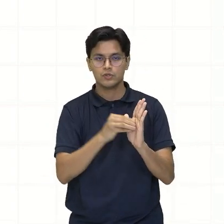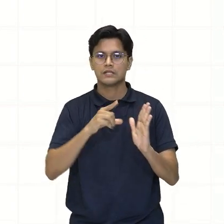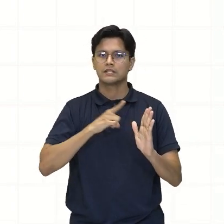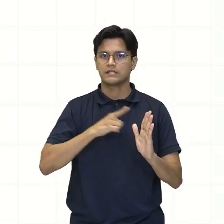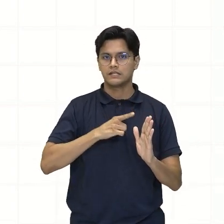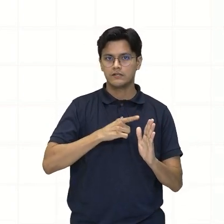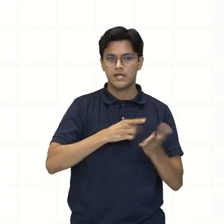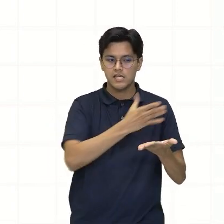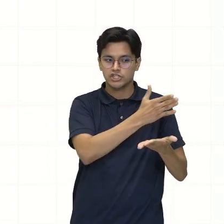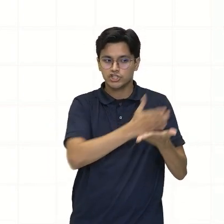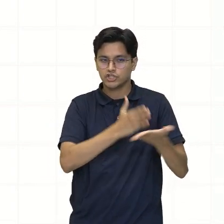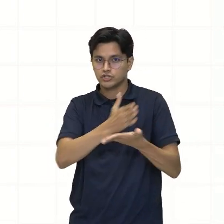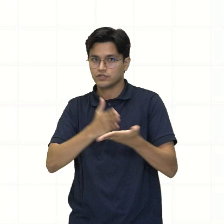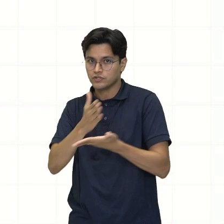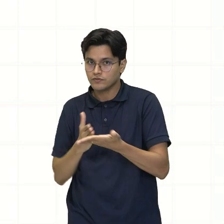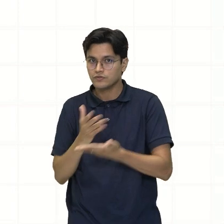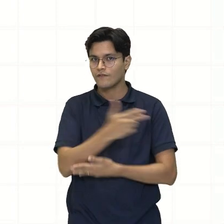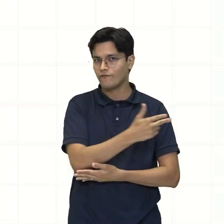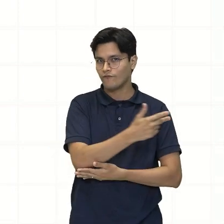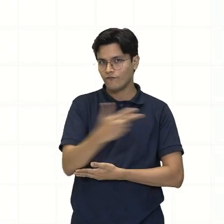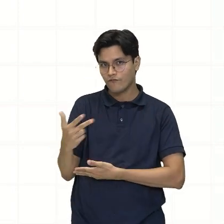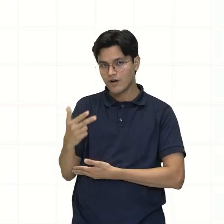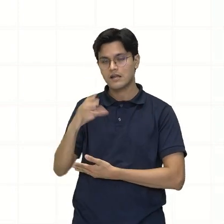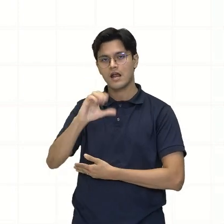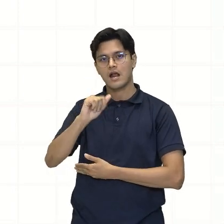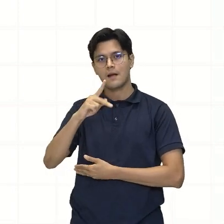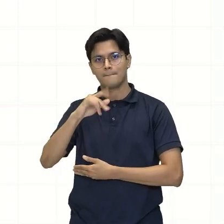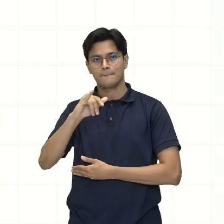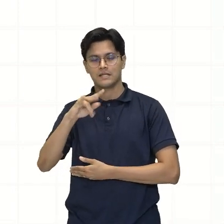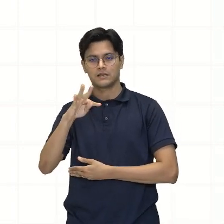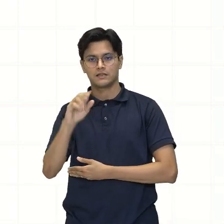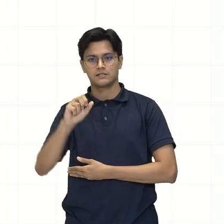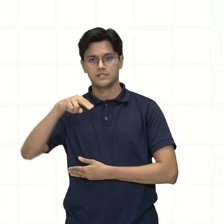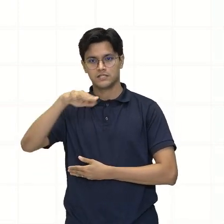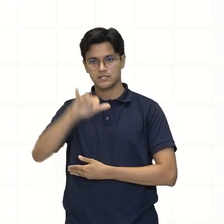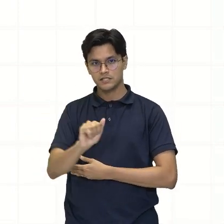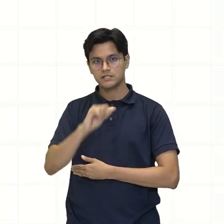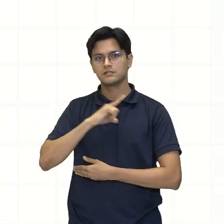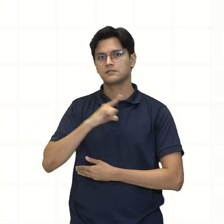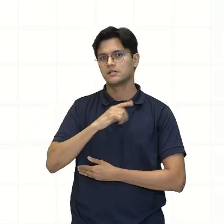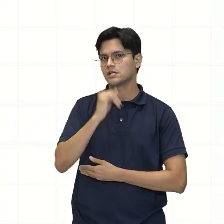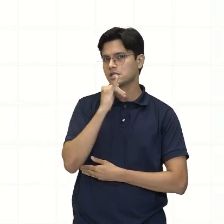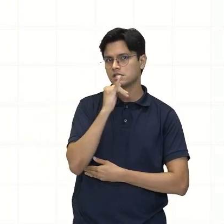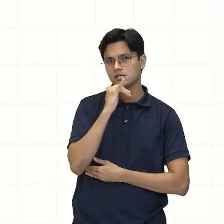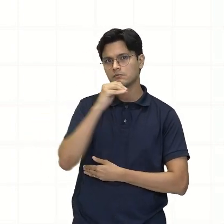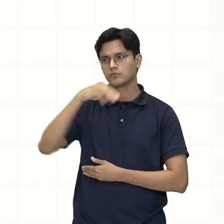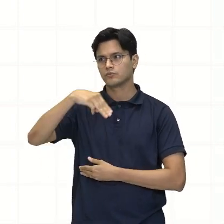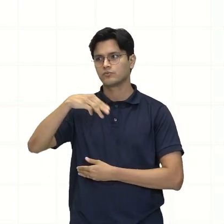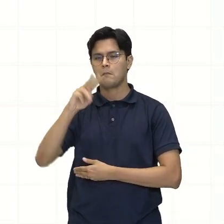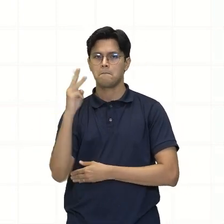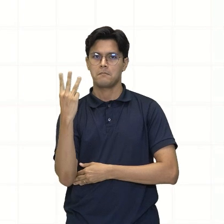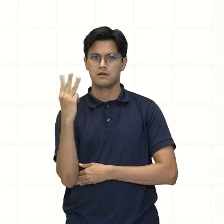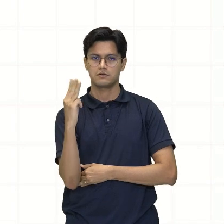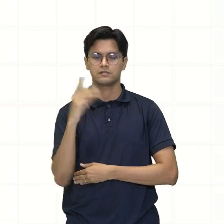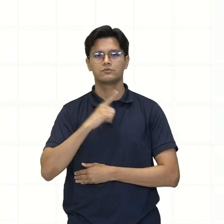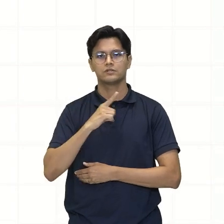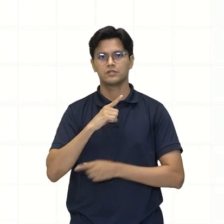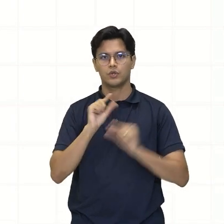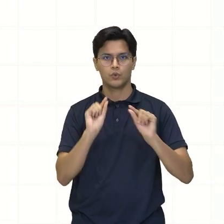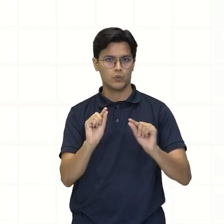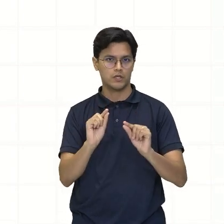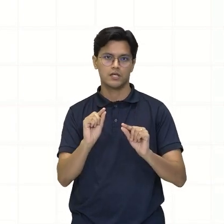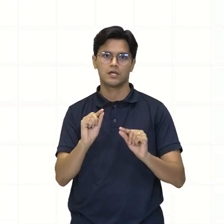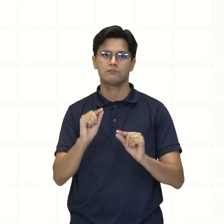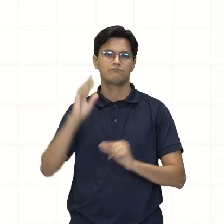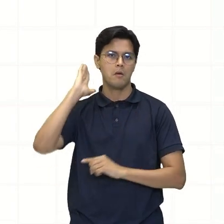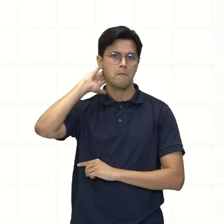foi subdividida em várias capitanias. A gente tem aqui a capitania do Maranhão, a gente tem aqui a capitania do